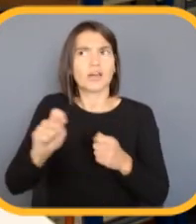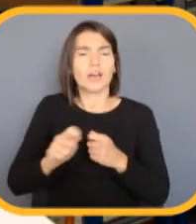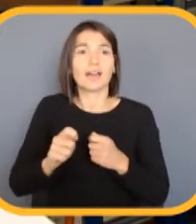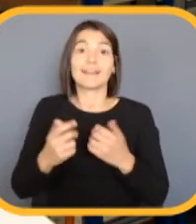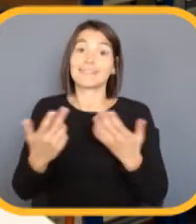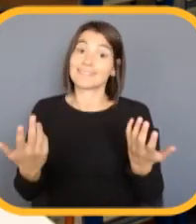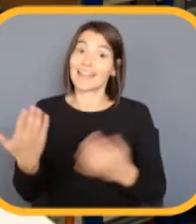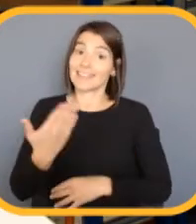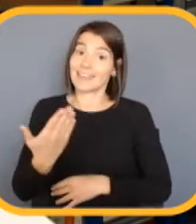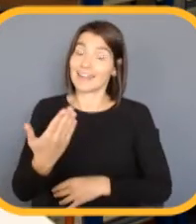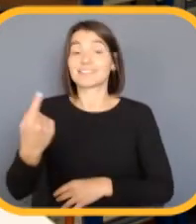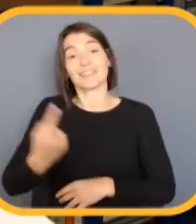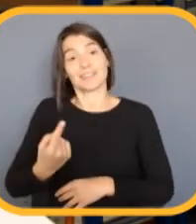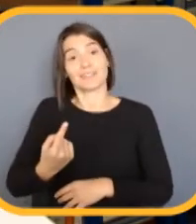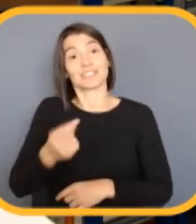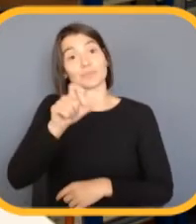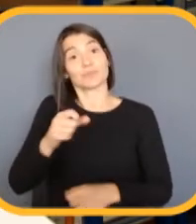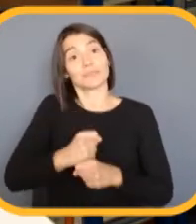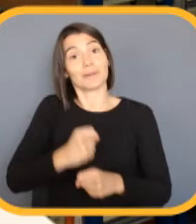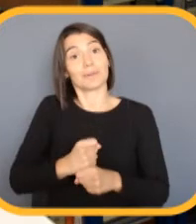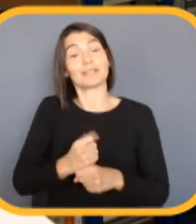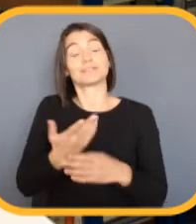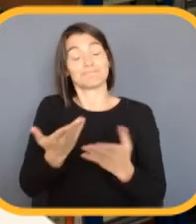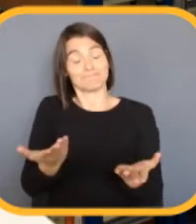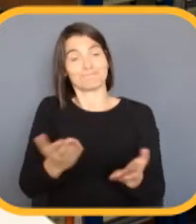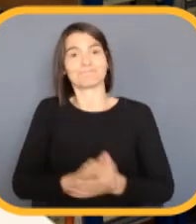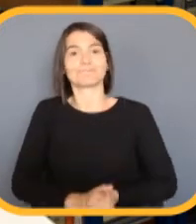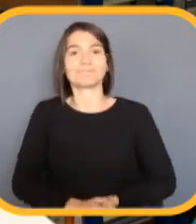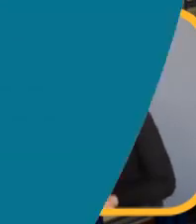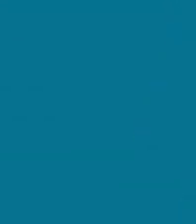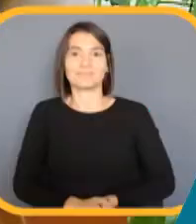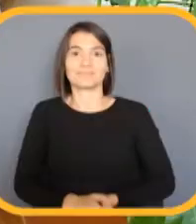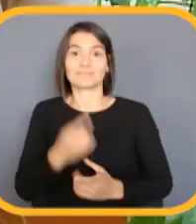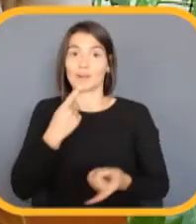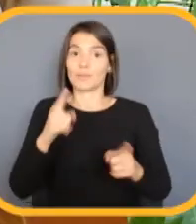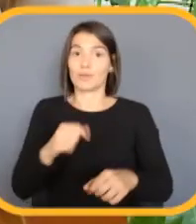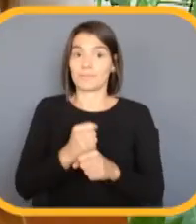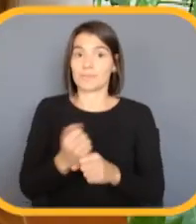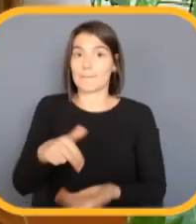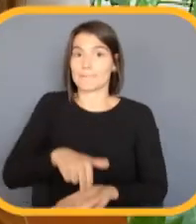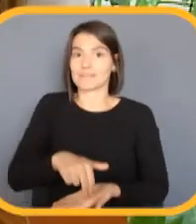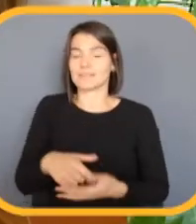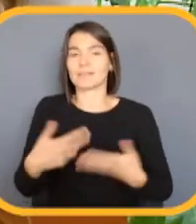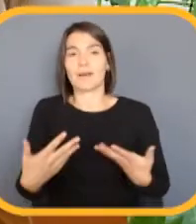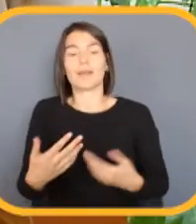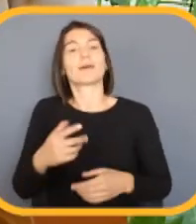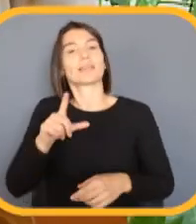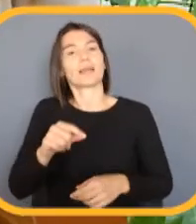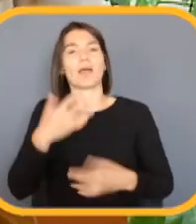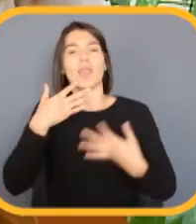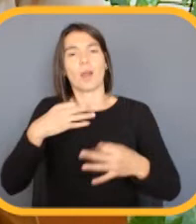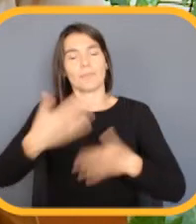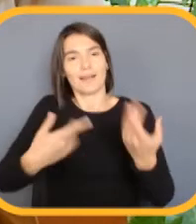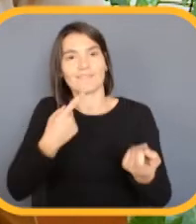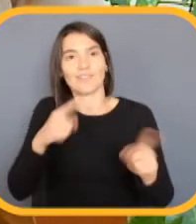Afinal, são os teus direitos e deveres enquanto trabalhador que estão em jogo. Com o regresso ao trabalho presencial, está na hora de voltar